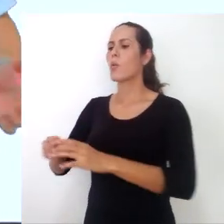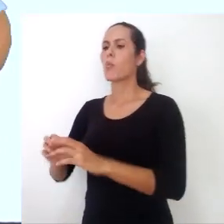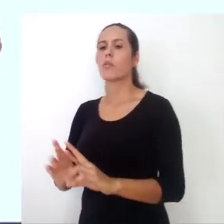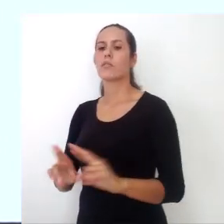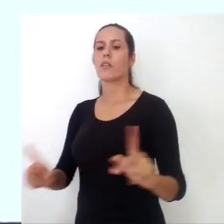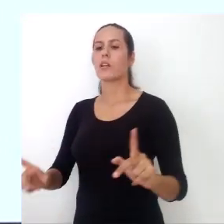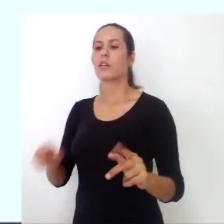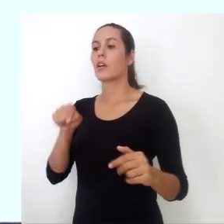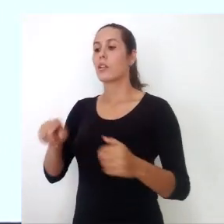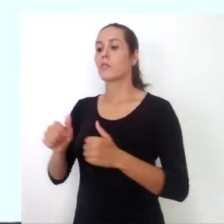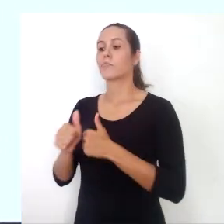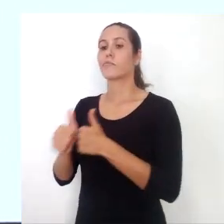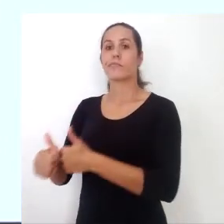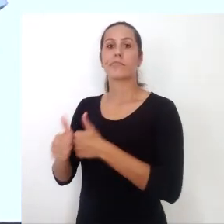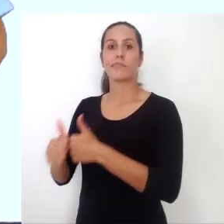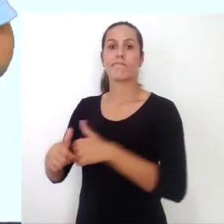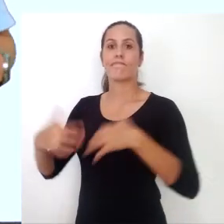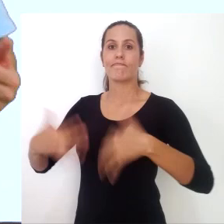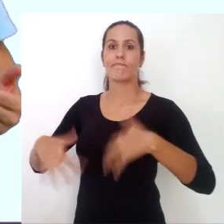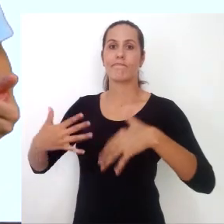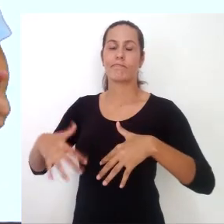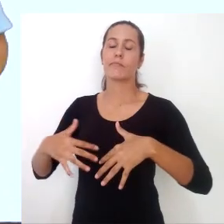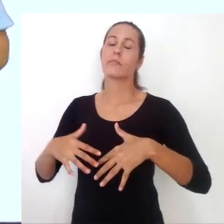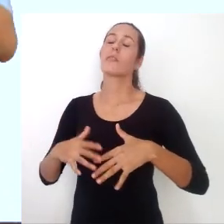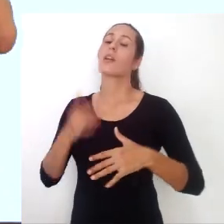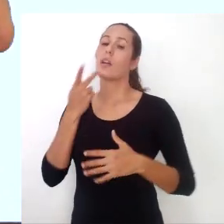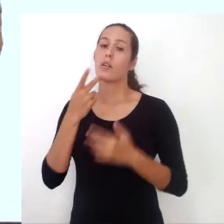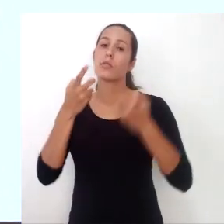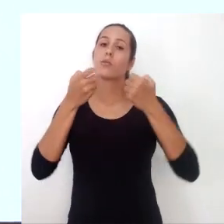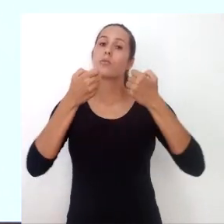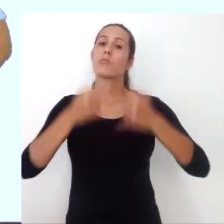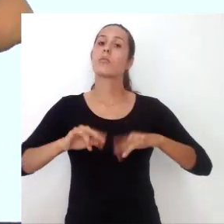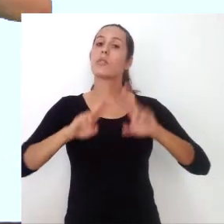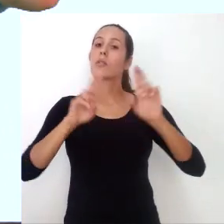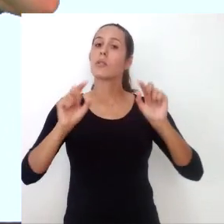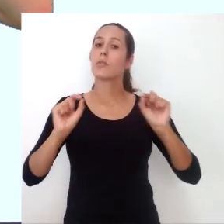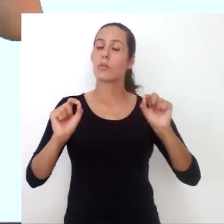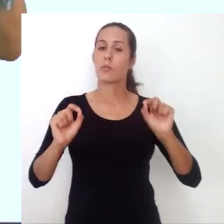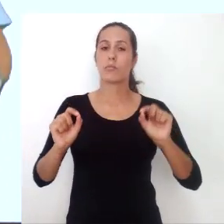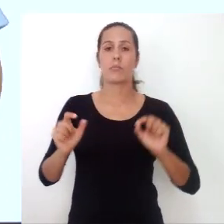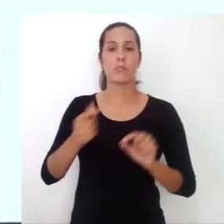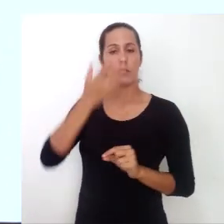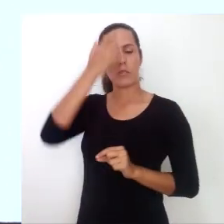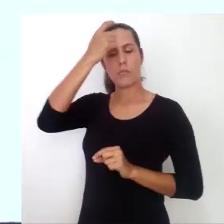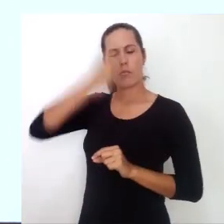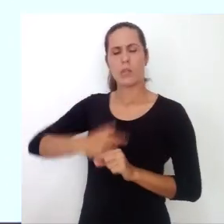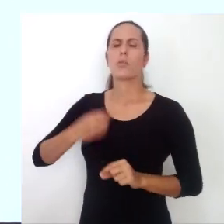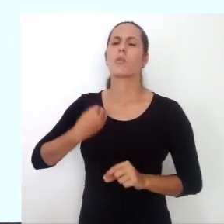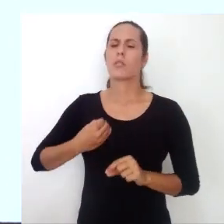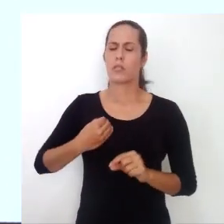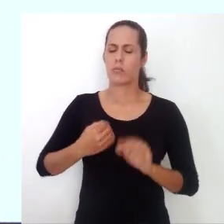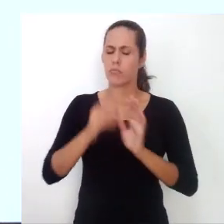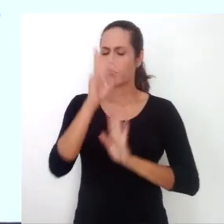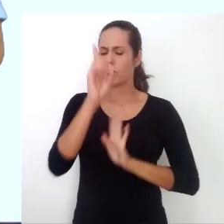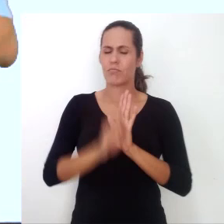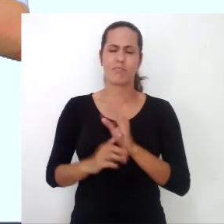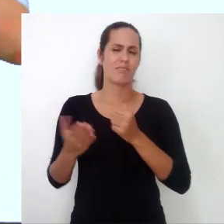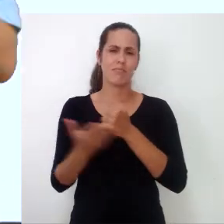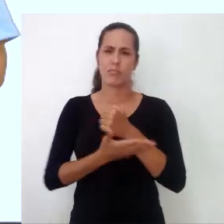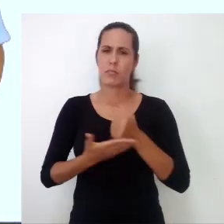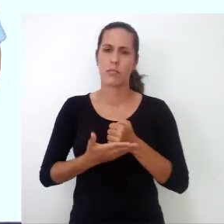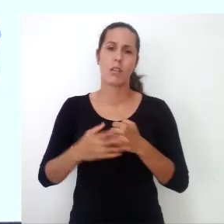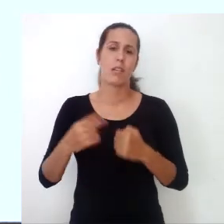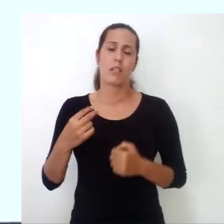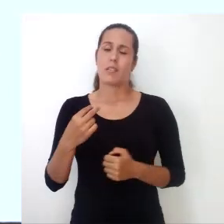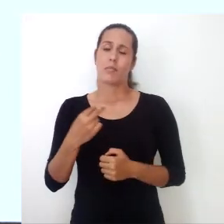de um grupo, diferente de uma maioria. Então, quando eu falo o quê? Que as pessoas têm a sua dignidade e elas não